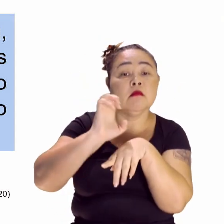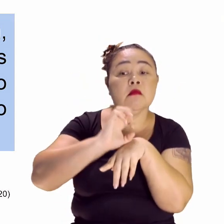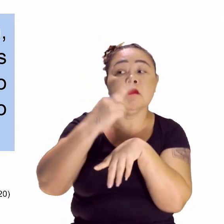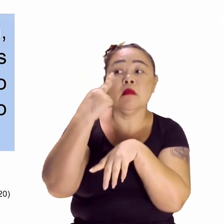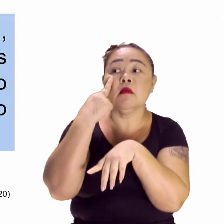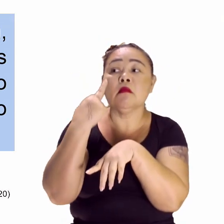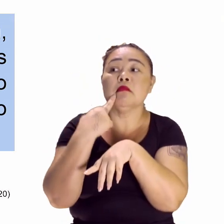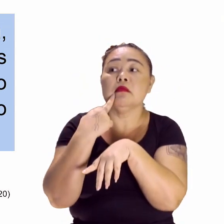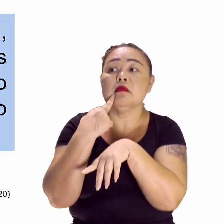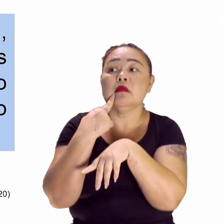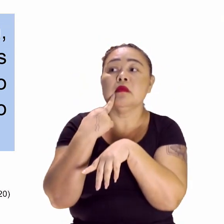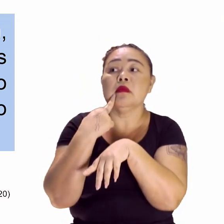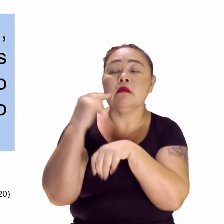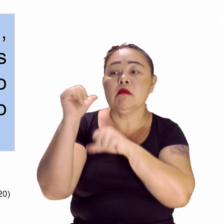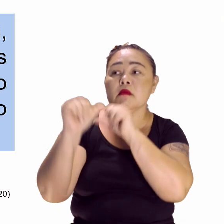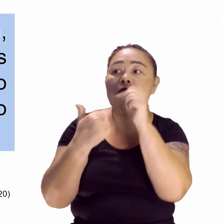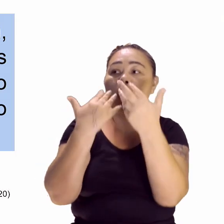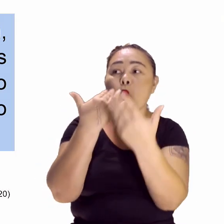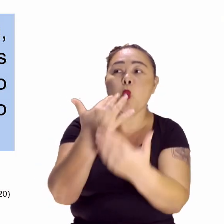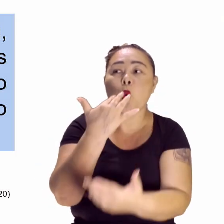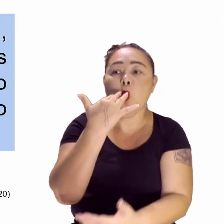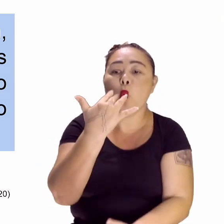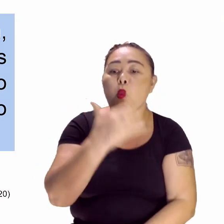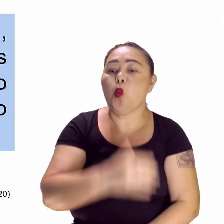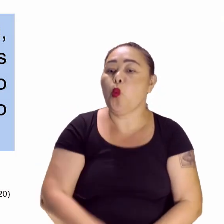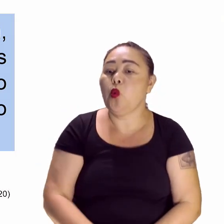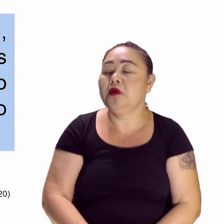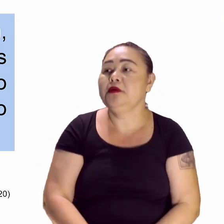colheu vamos daqui a pouco